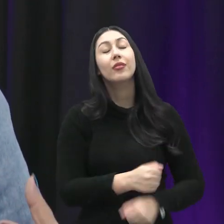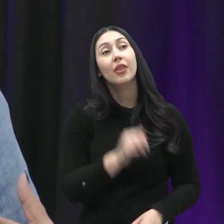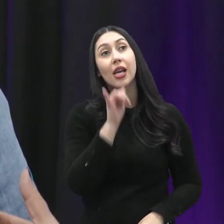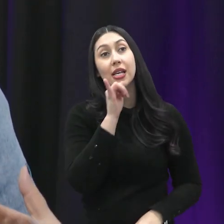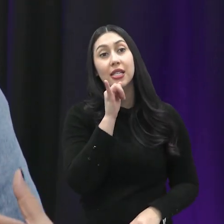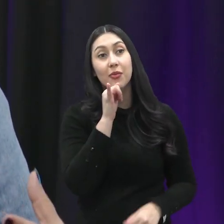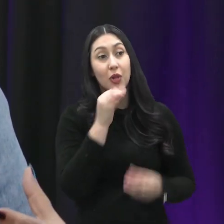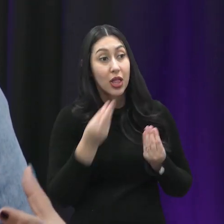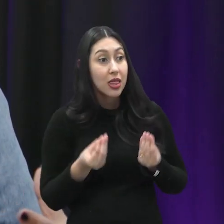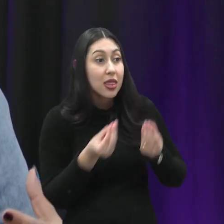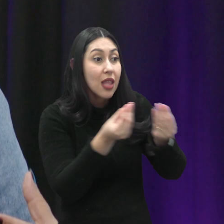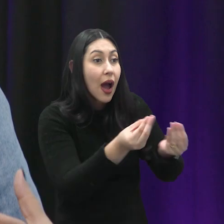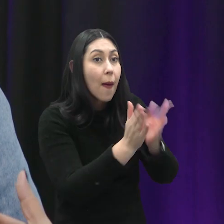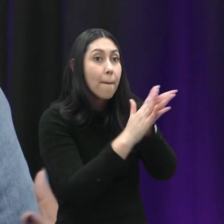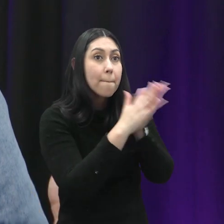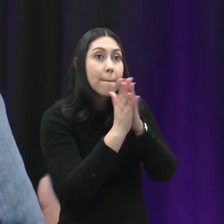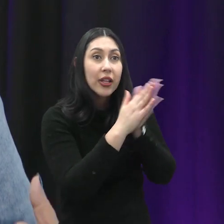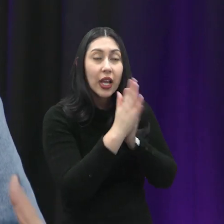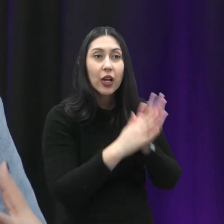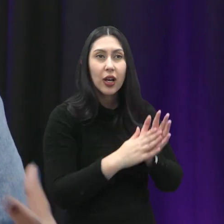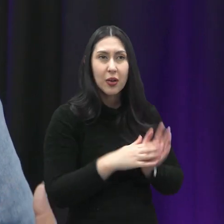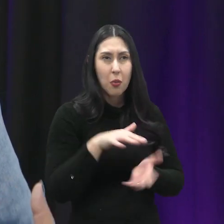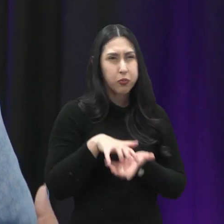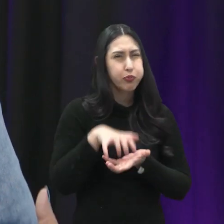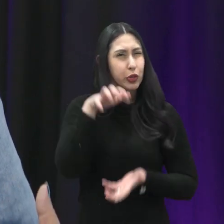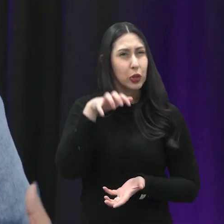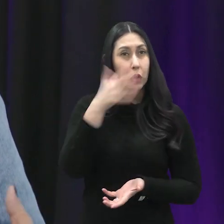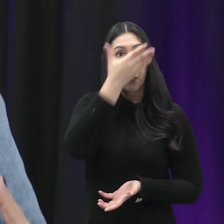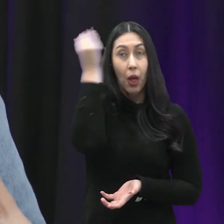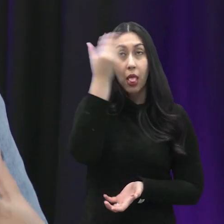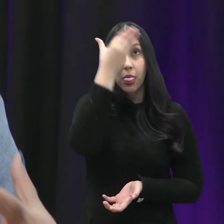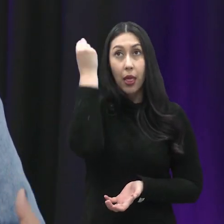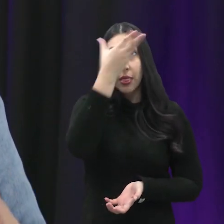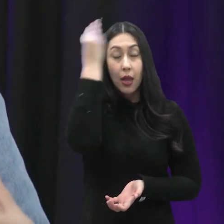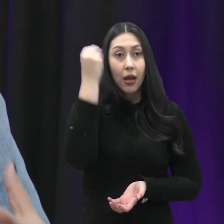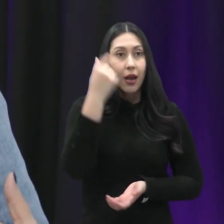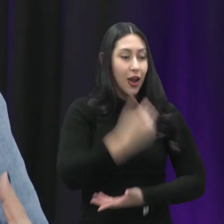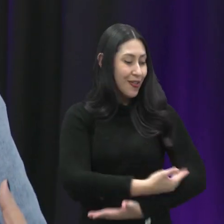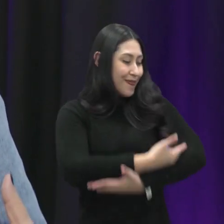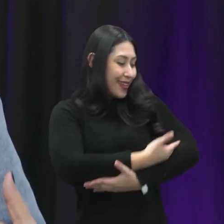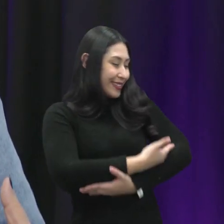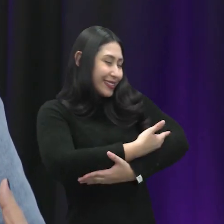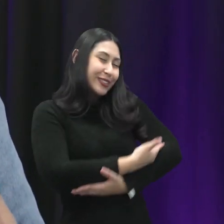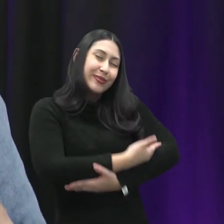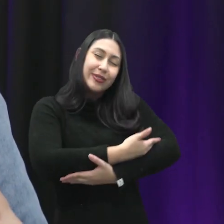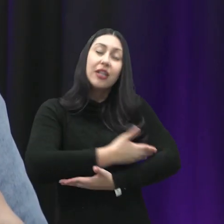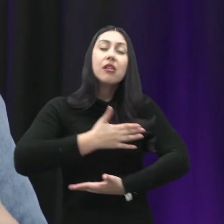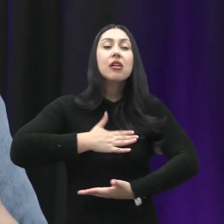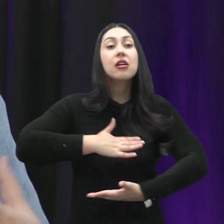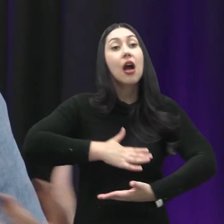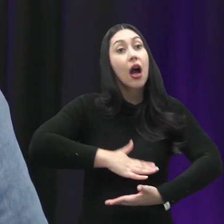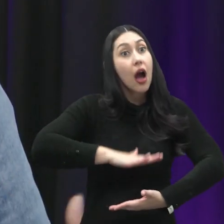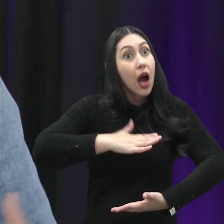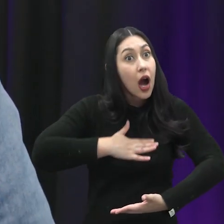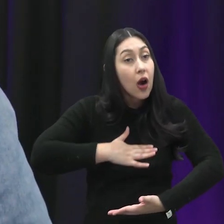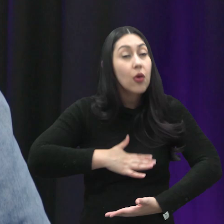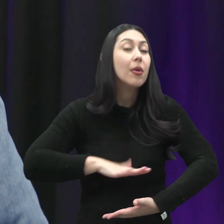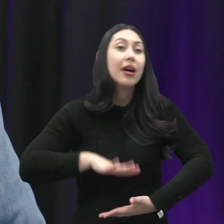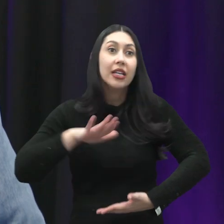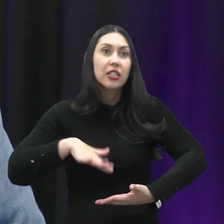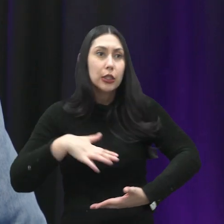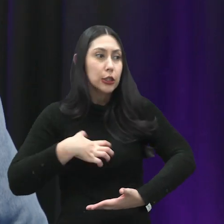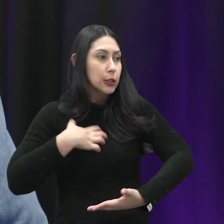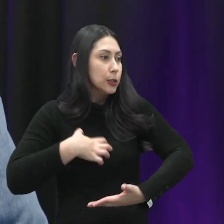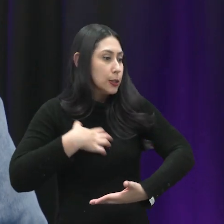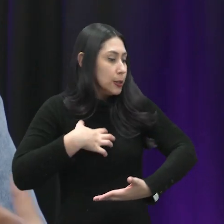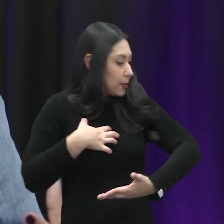dá uma bonequinha aí para uma pessoa que tem um Alzheimer, né? Ela consegue lidar com aquilo, ou mesmo externar a raiva, ao